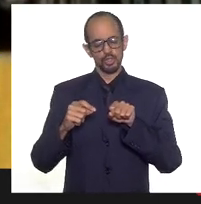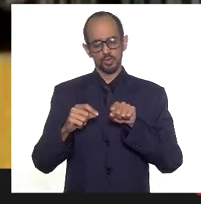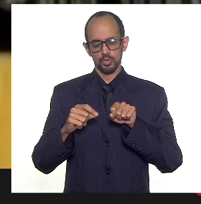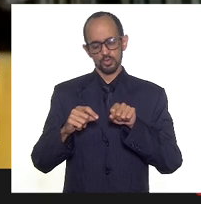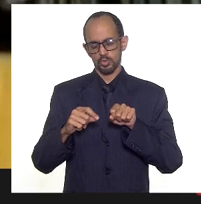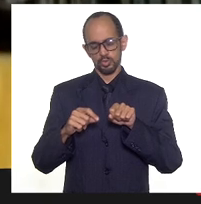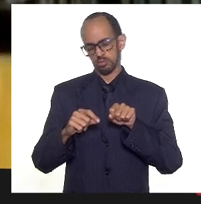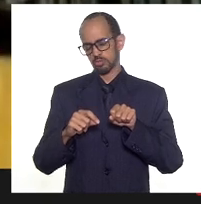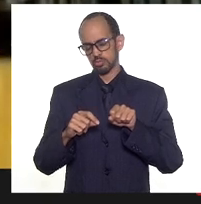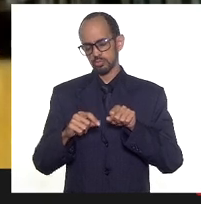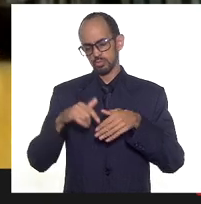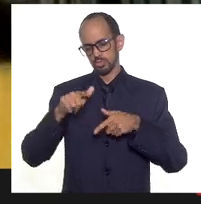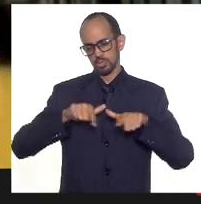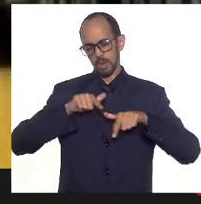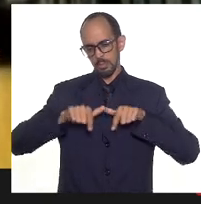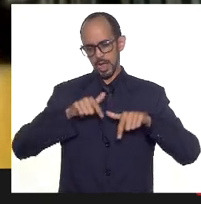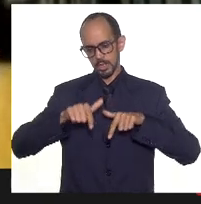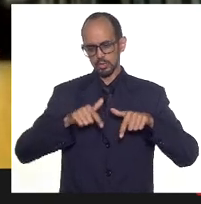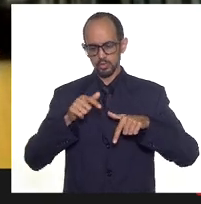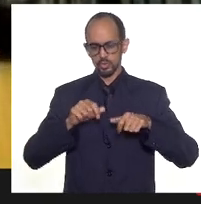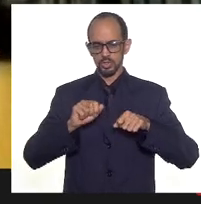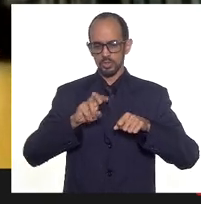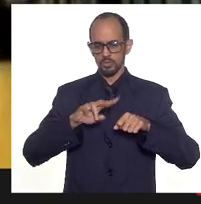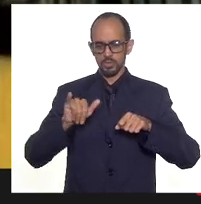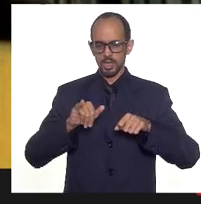né, e que ficarão